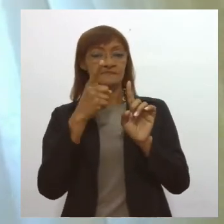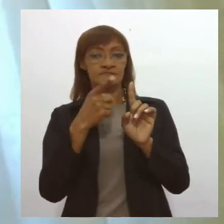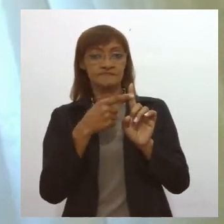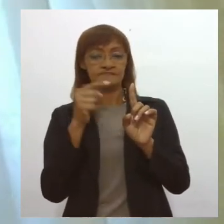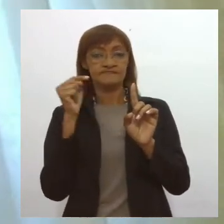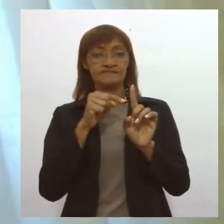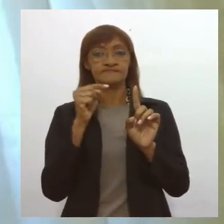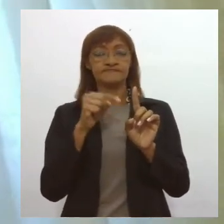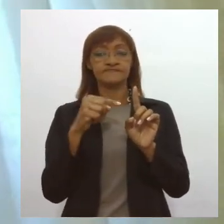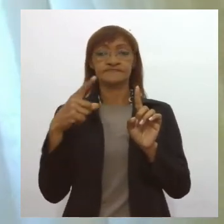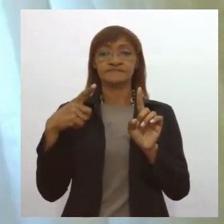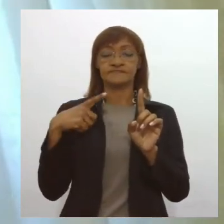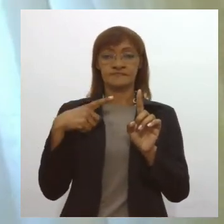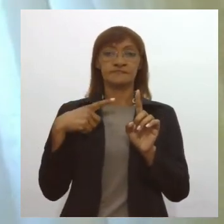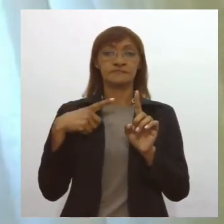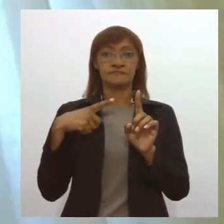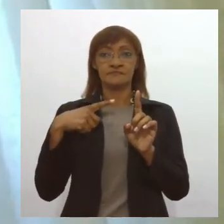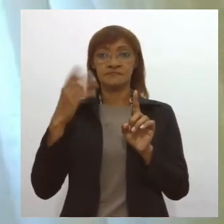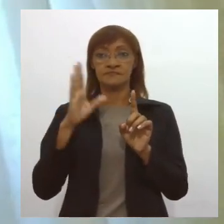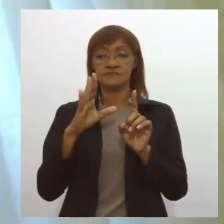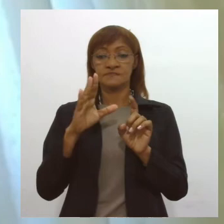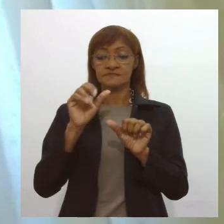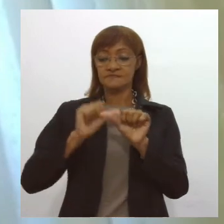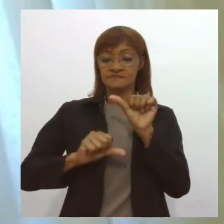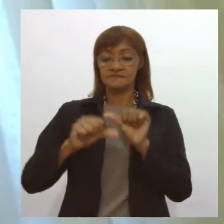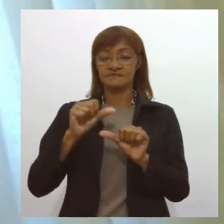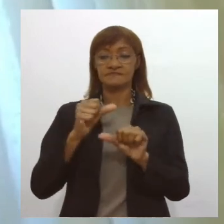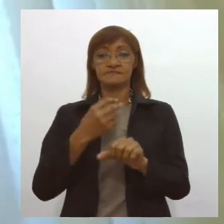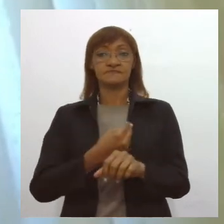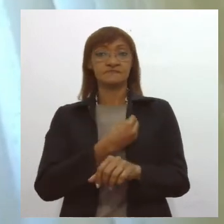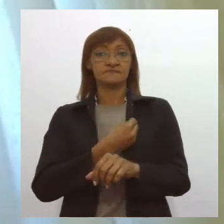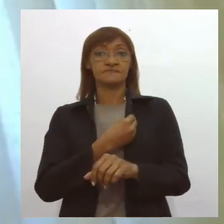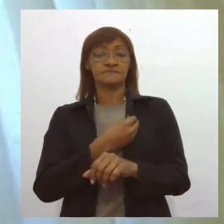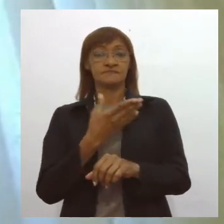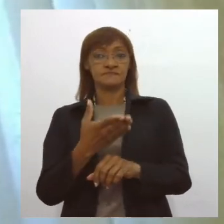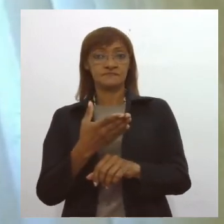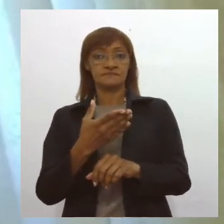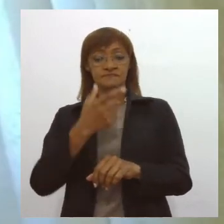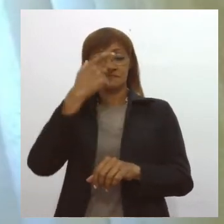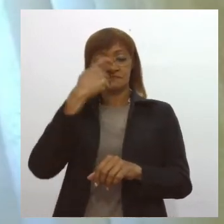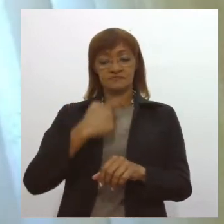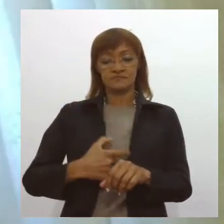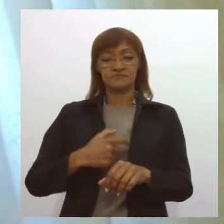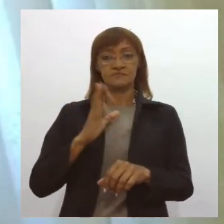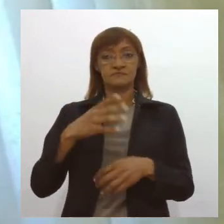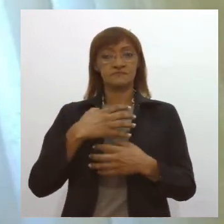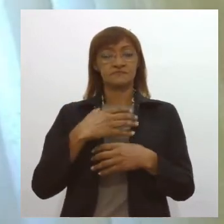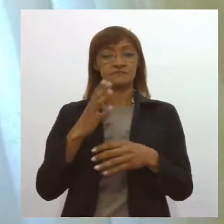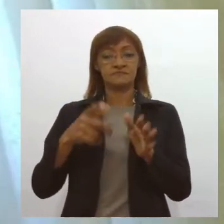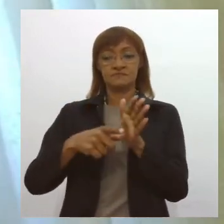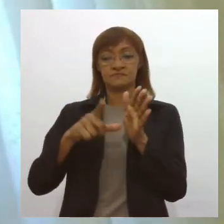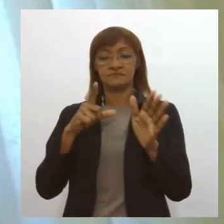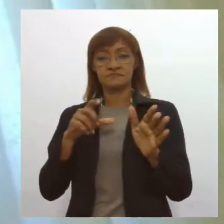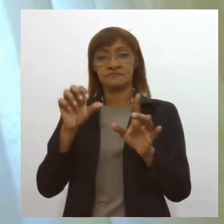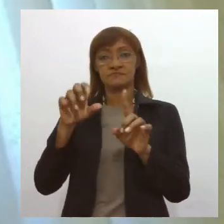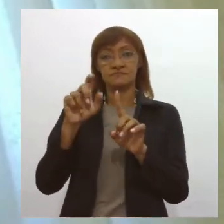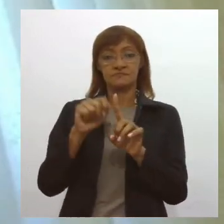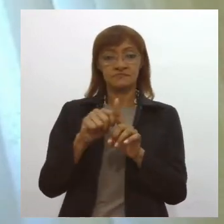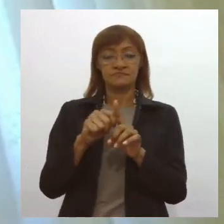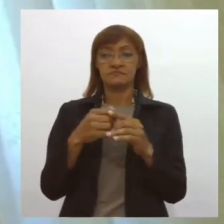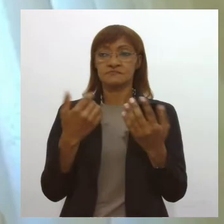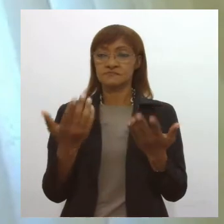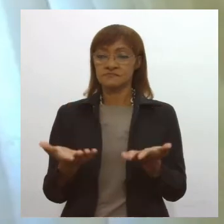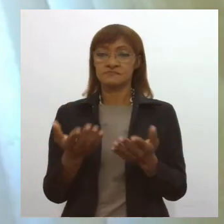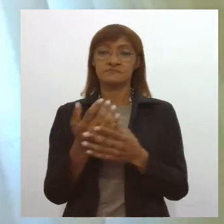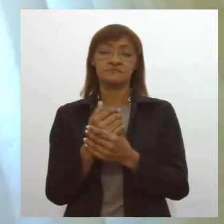às alterações metabólicas, e essas alterações elas têm que ser verificadas no pré-natal pelo seu obstetra. Então,